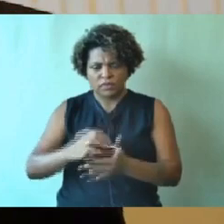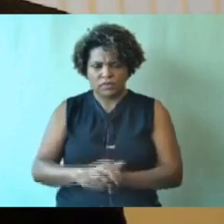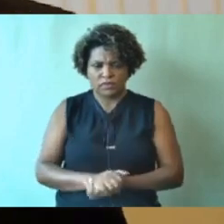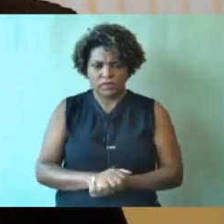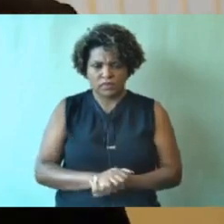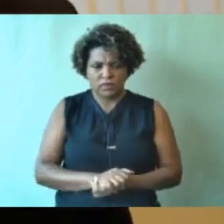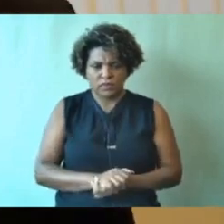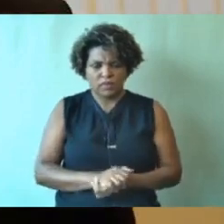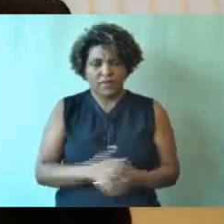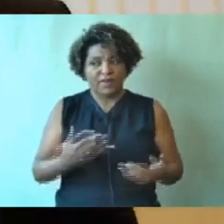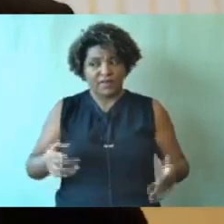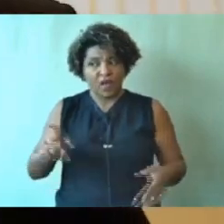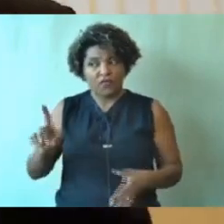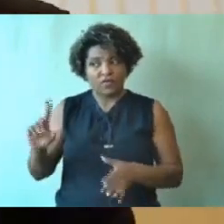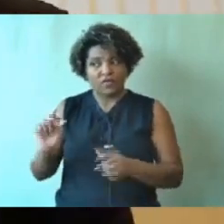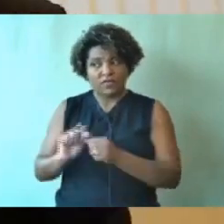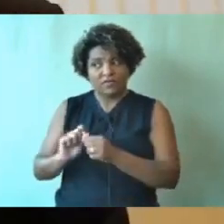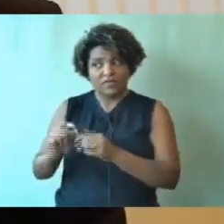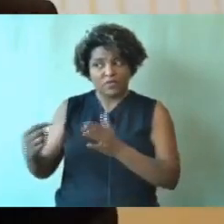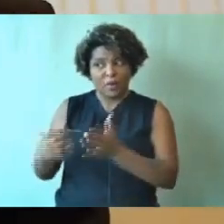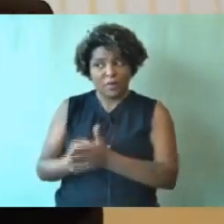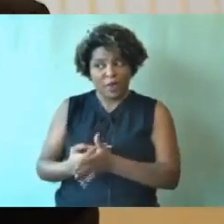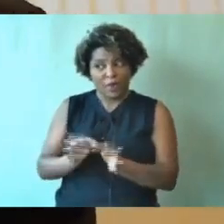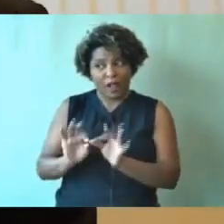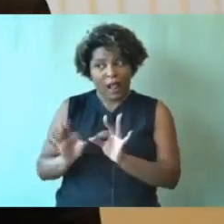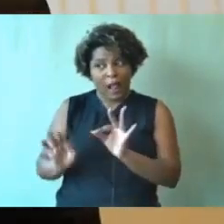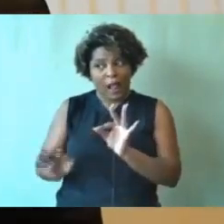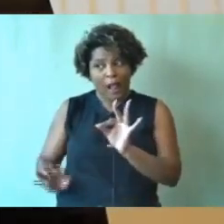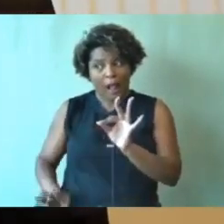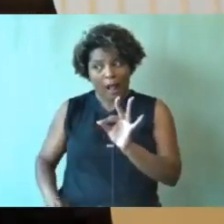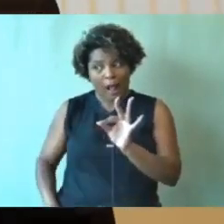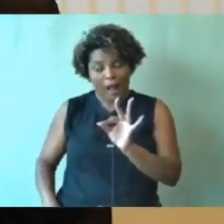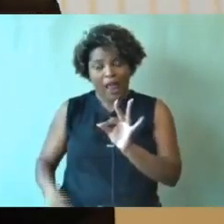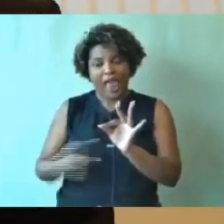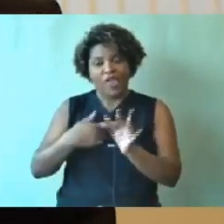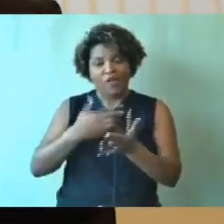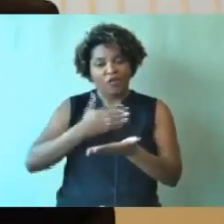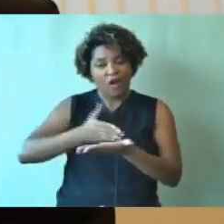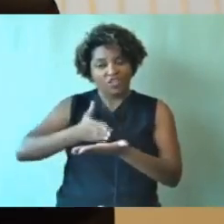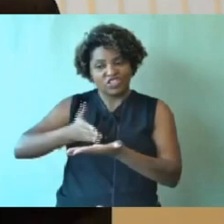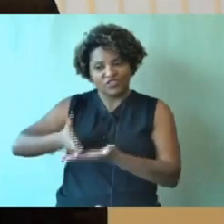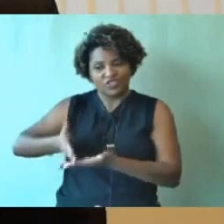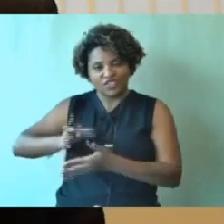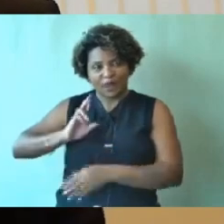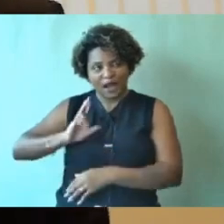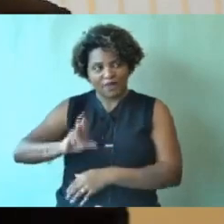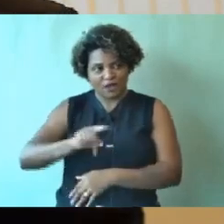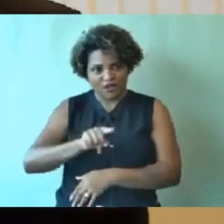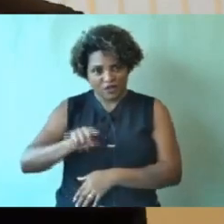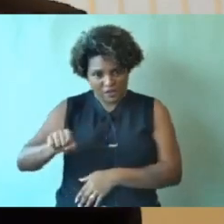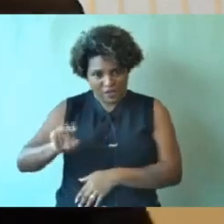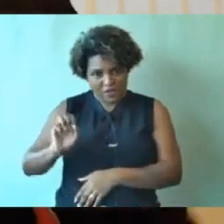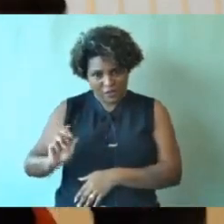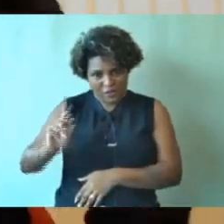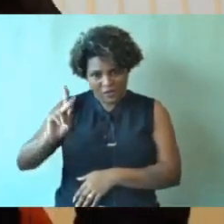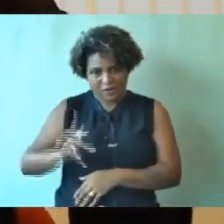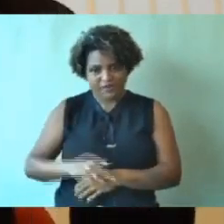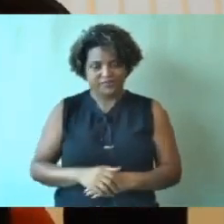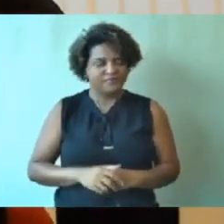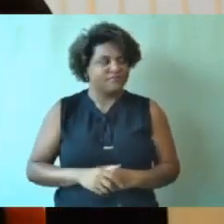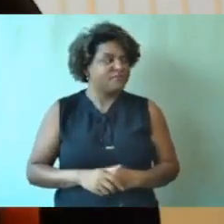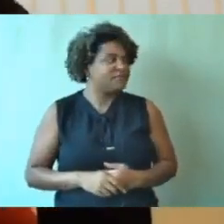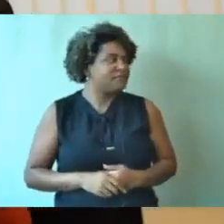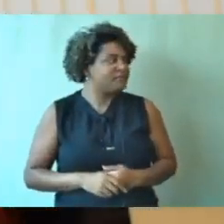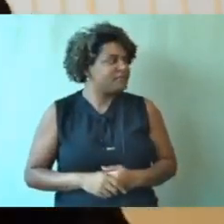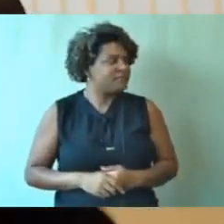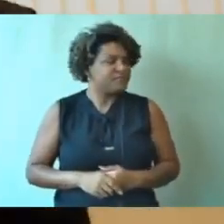Você me fez uma pergunta um pouco longa, então vou explicar ela por partes. Pode ser por partes, a gente quer entender isso. Primeiro é o seguinte,